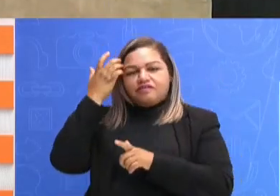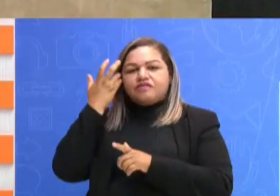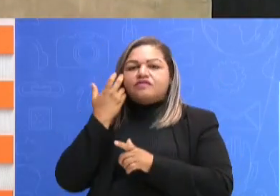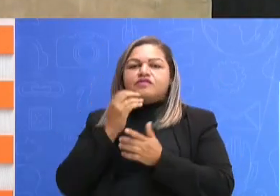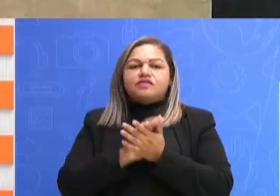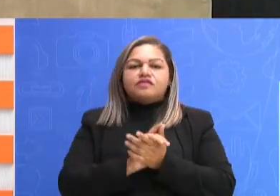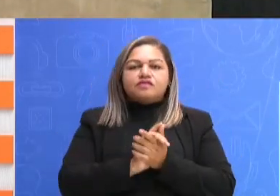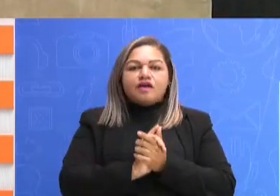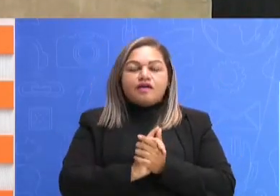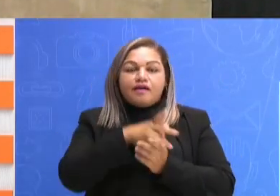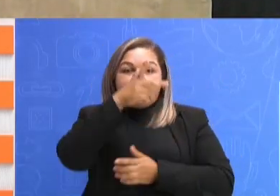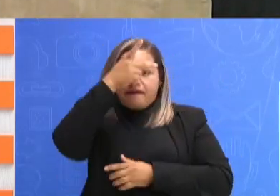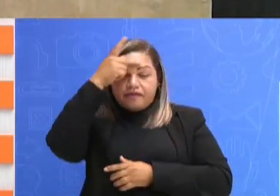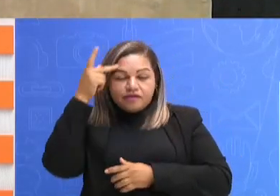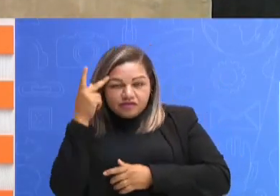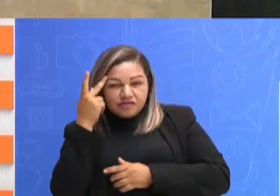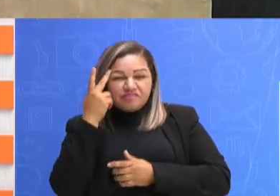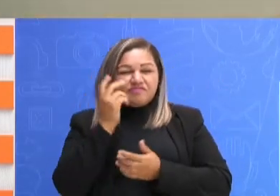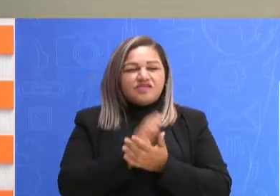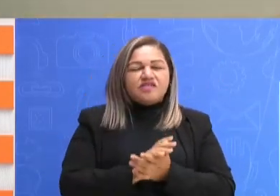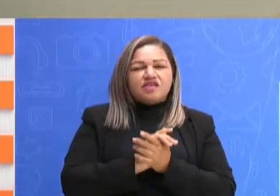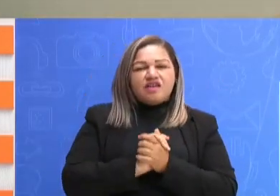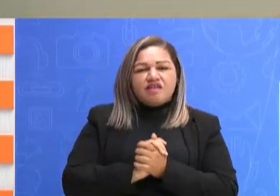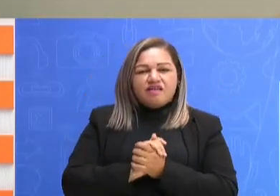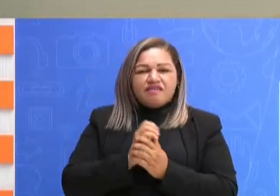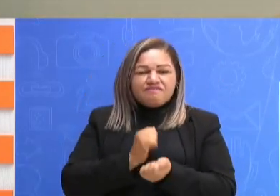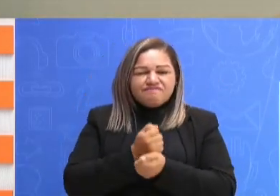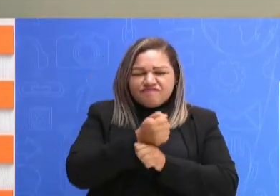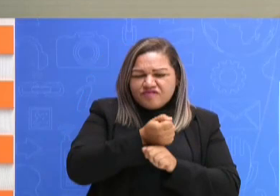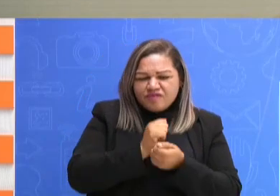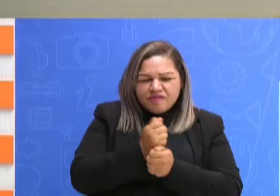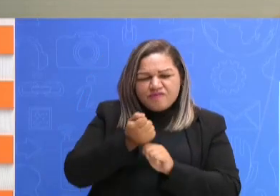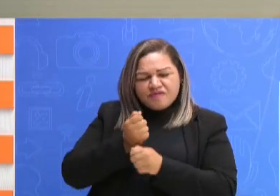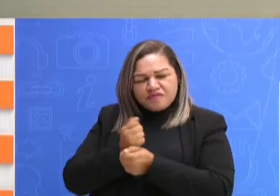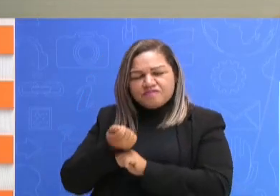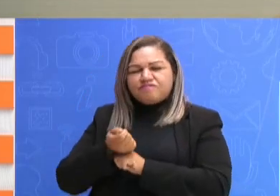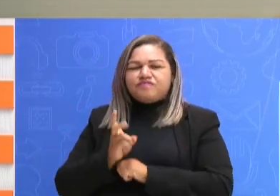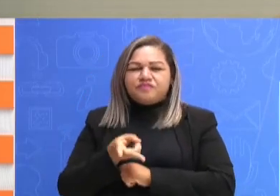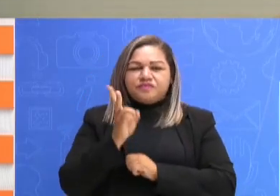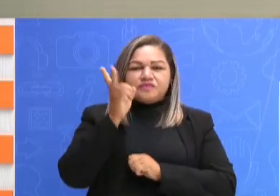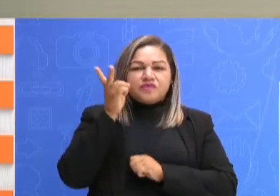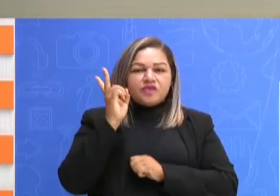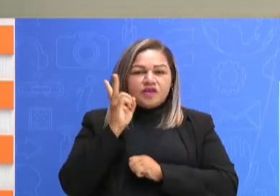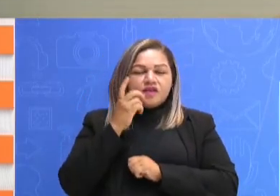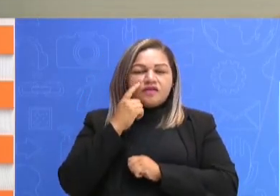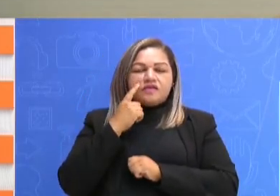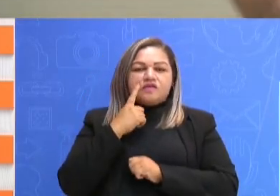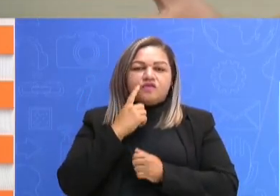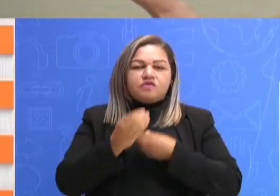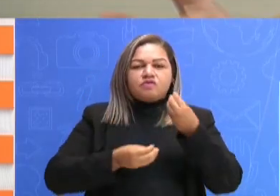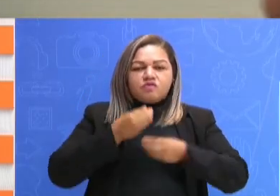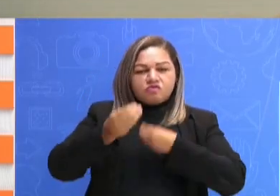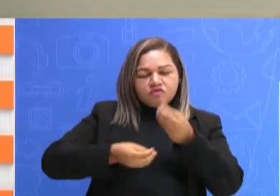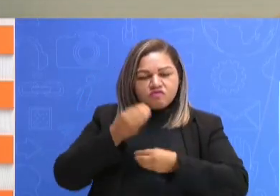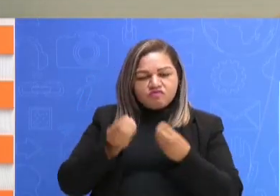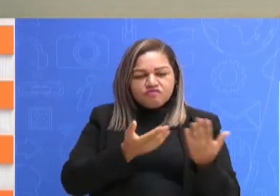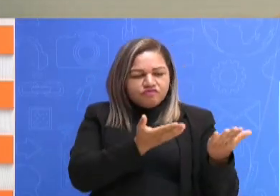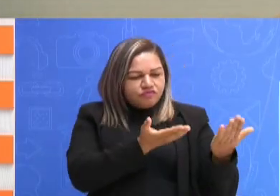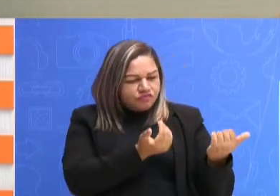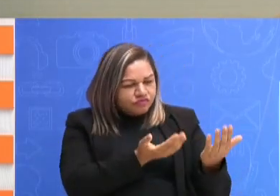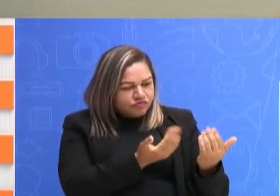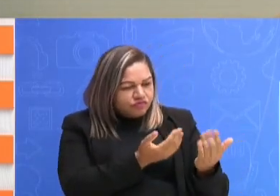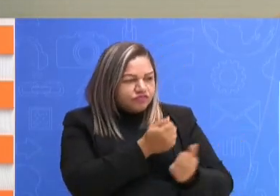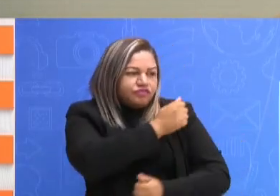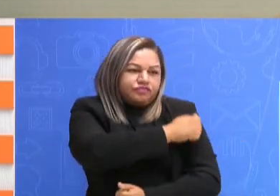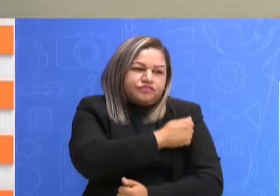Então, são pessoas de frente. Essa é uma briga que a gente faz constantemente. como a gente quer vacinar nossa juventude,